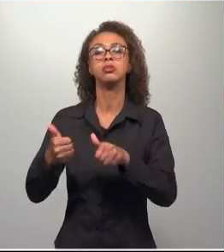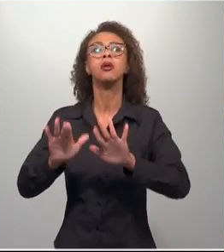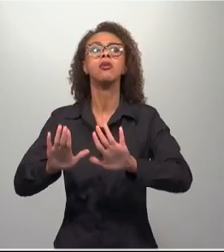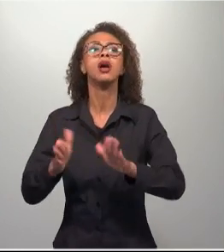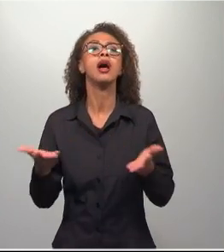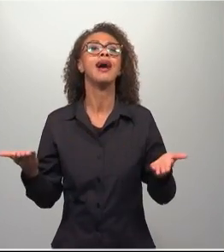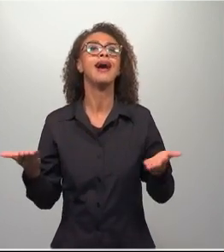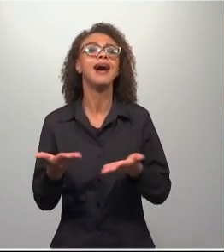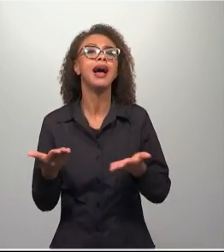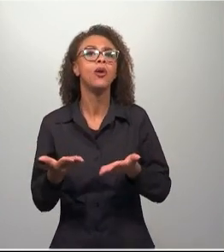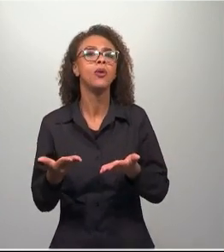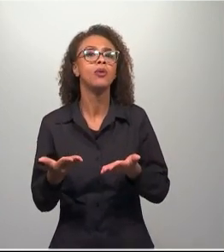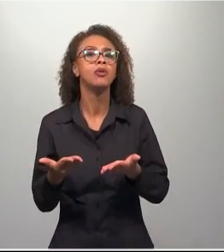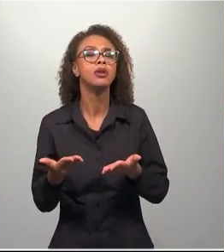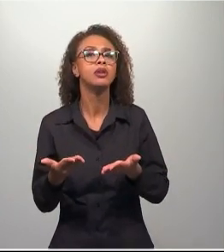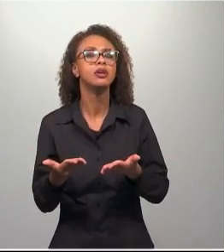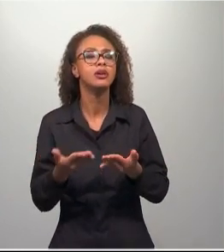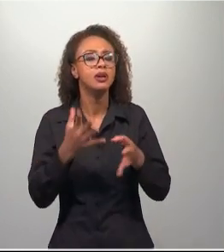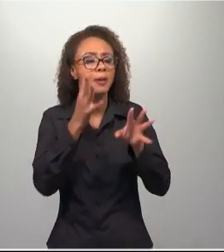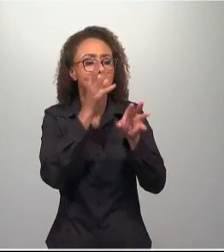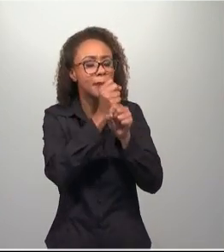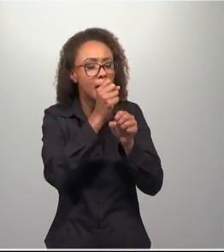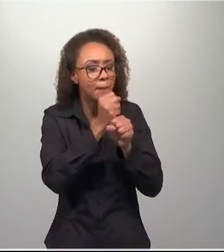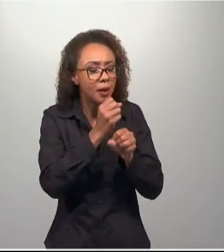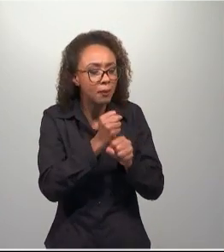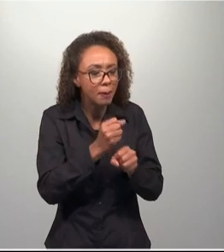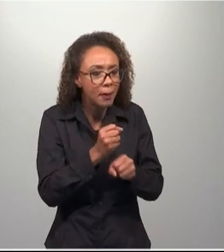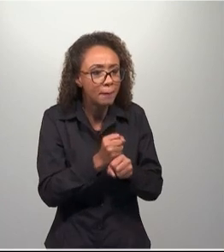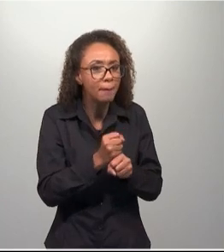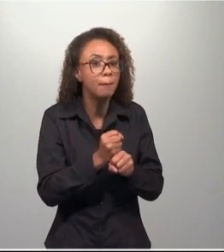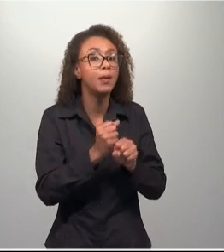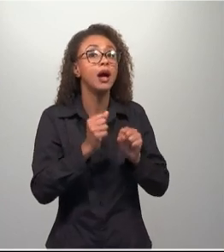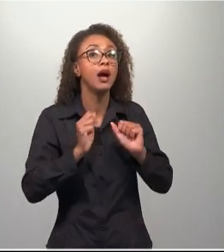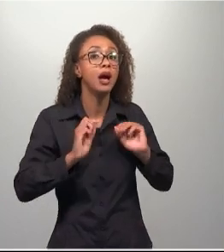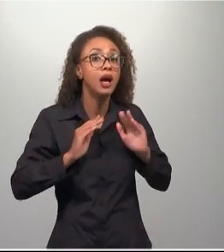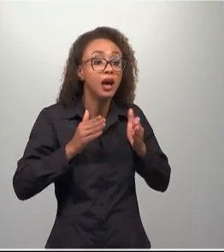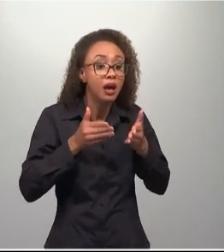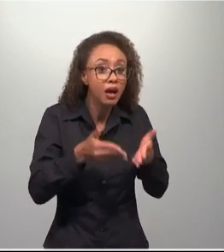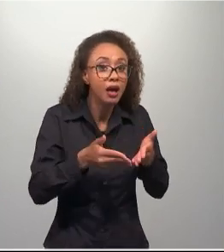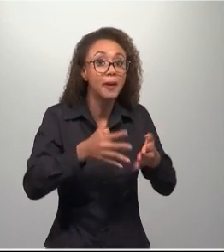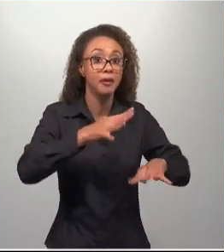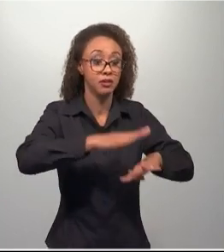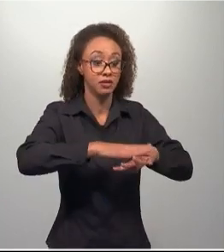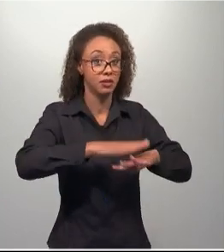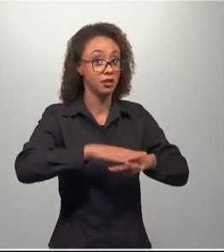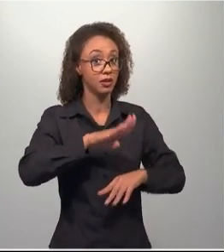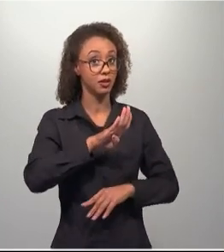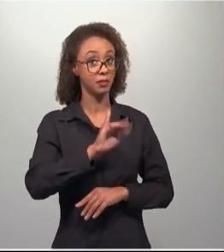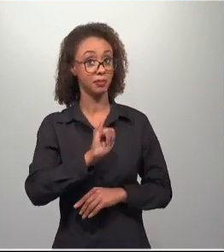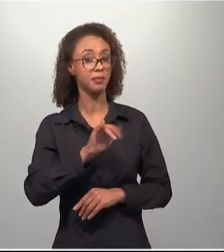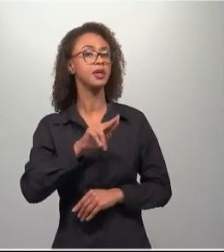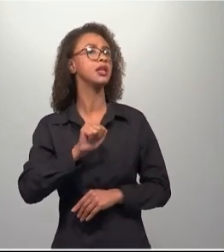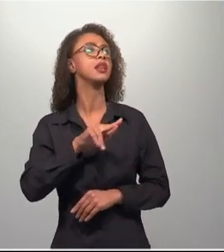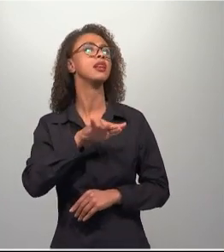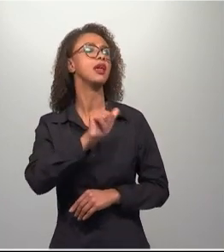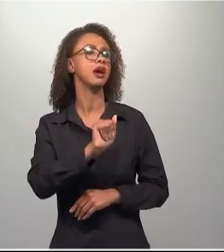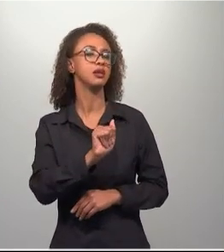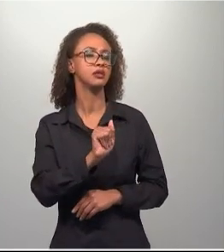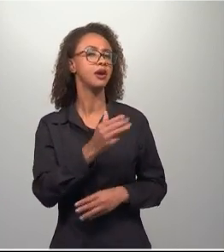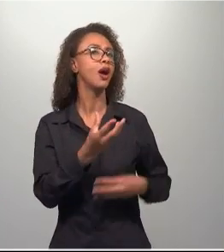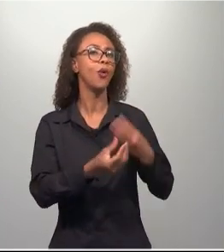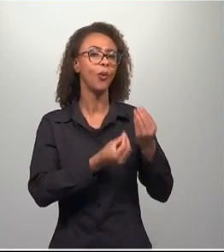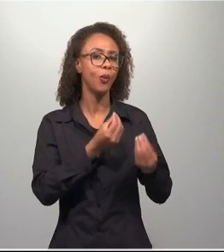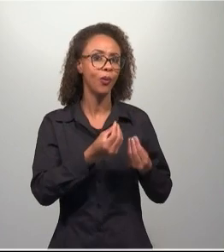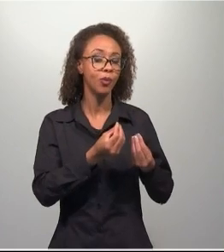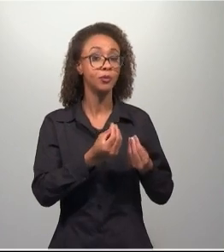um tratamento matemático todo especial para auge bram binária como essa urbe na área eu